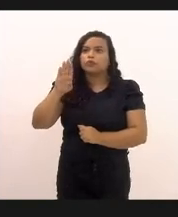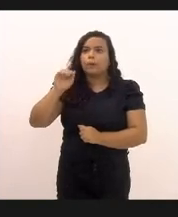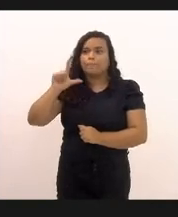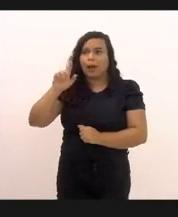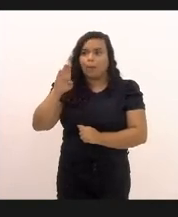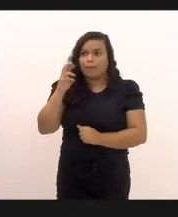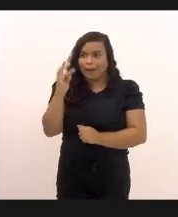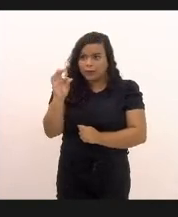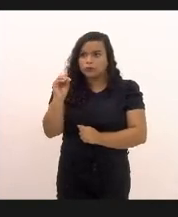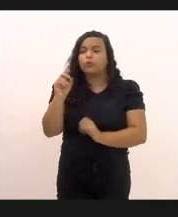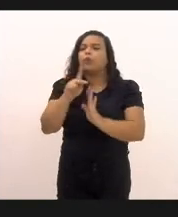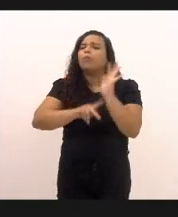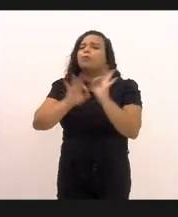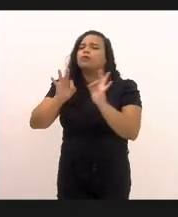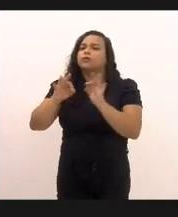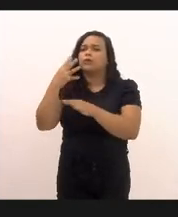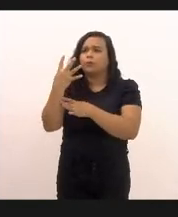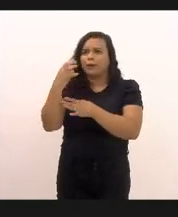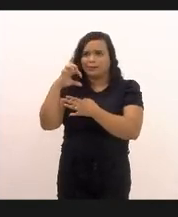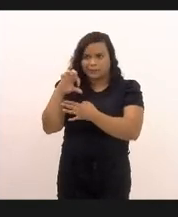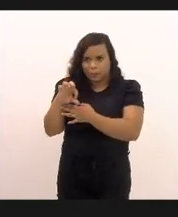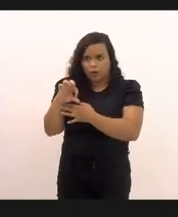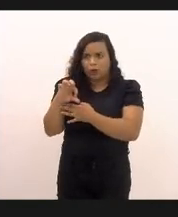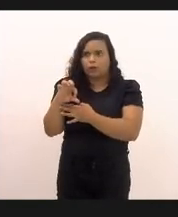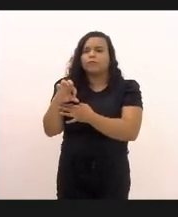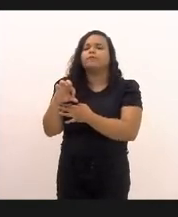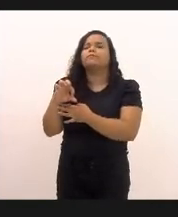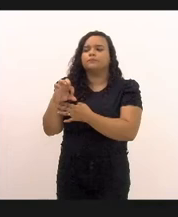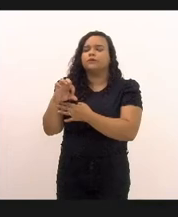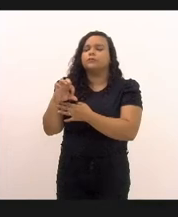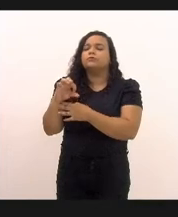O projeto 4919 de 2021